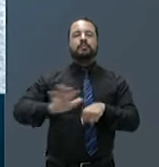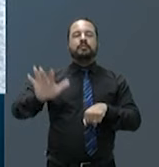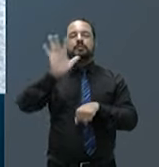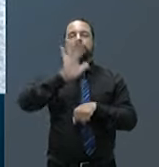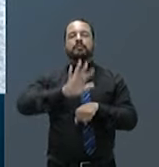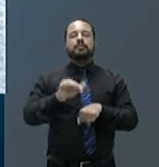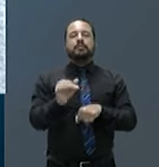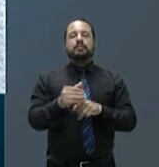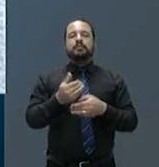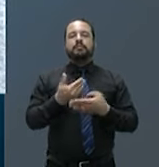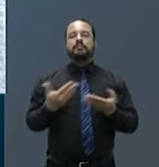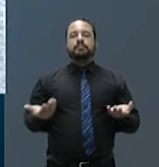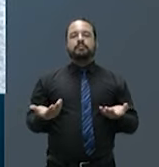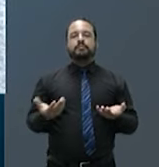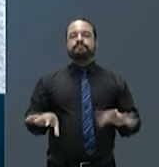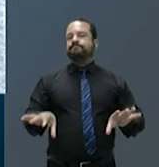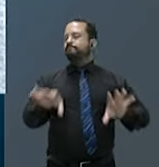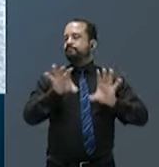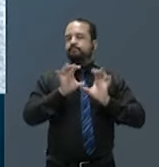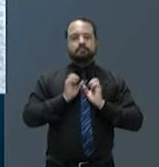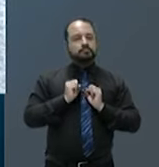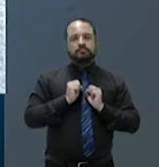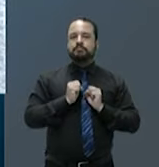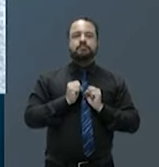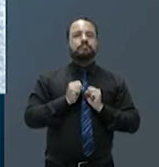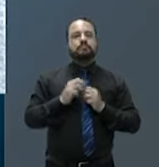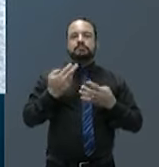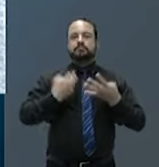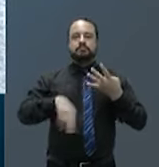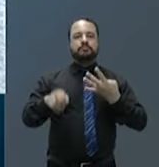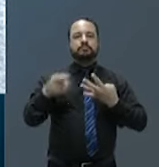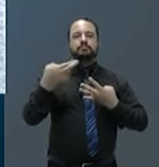e inadmitido o recurso contra as demais alegações.